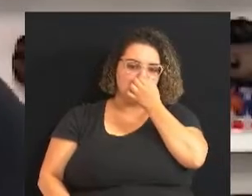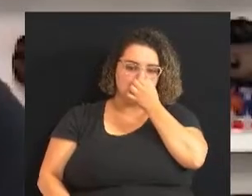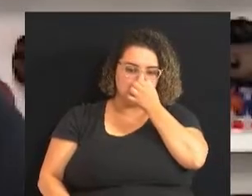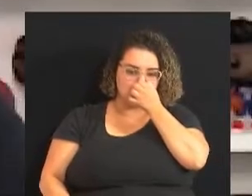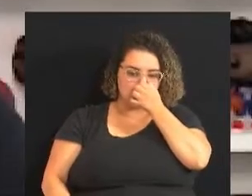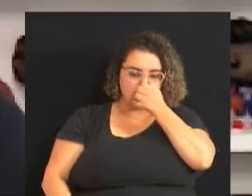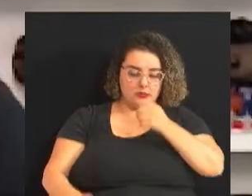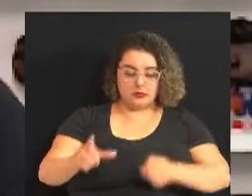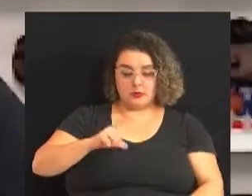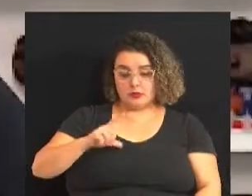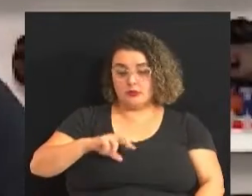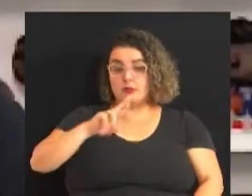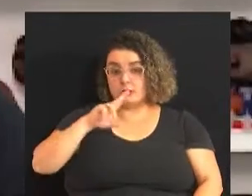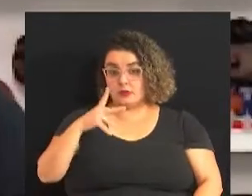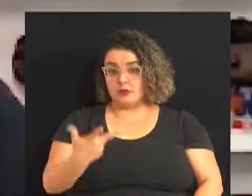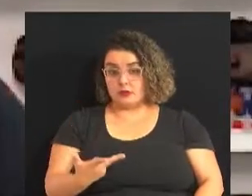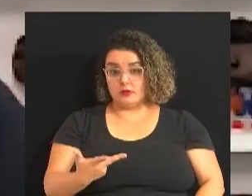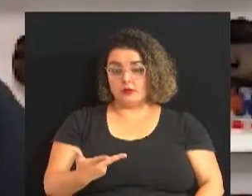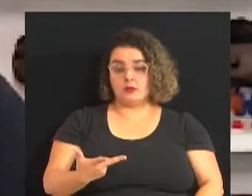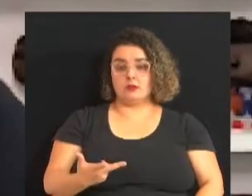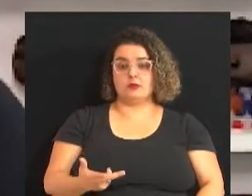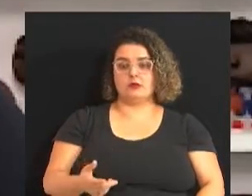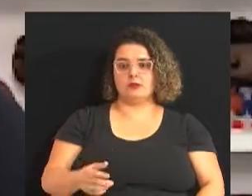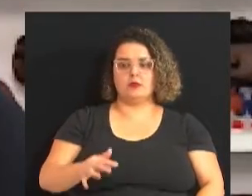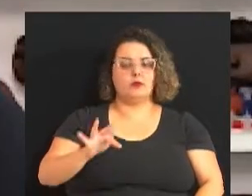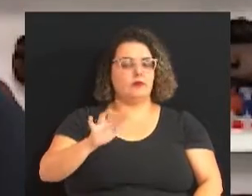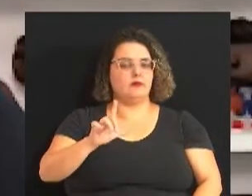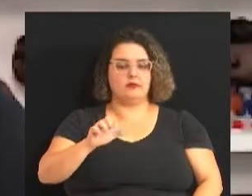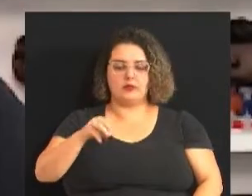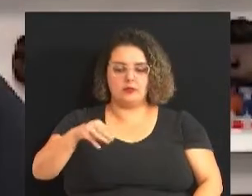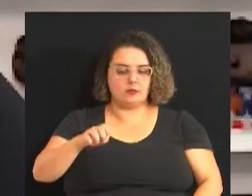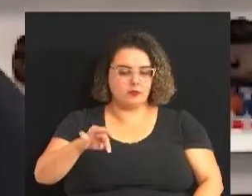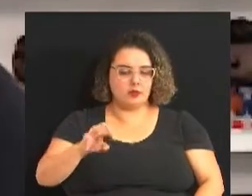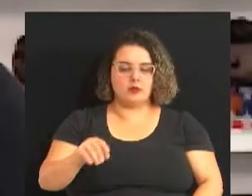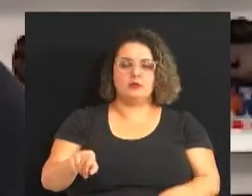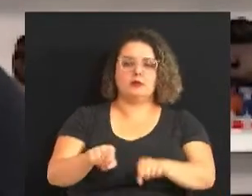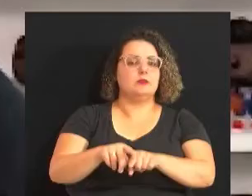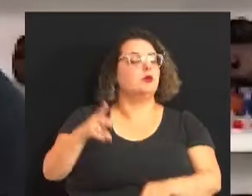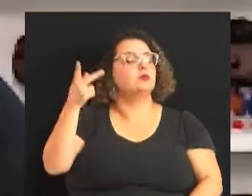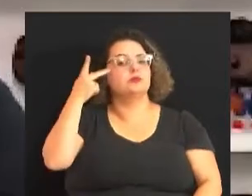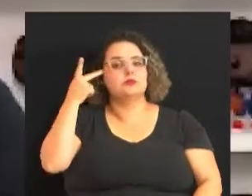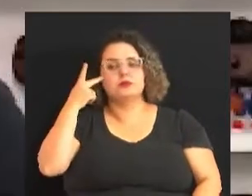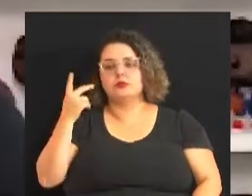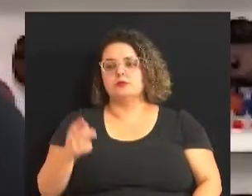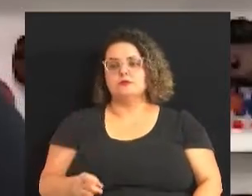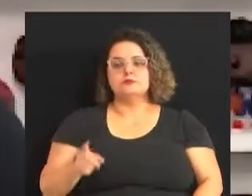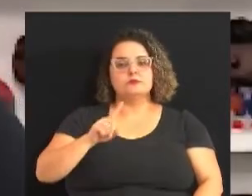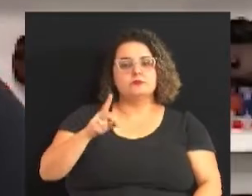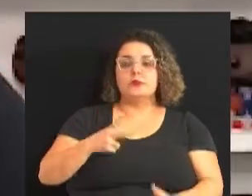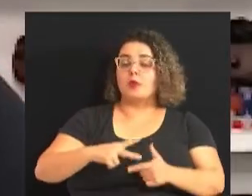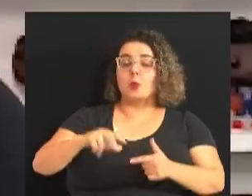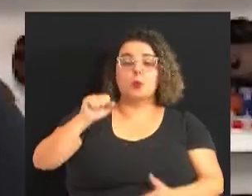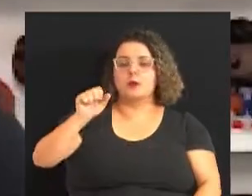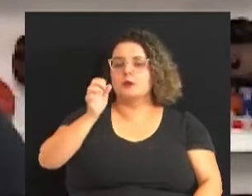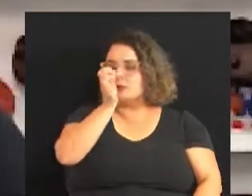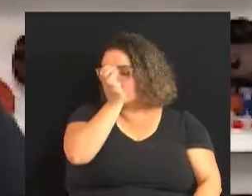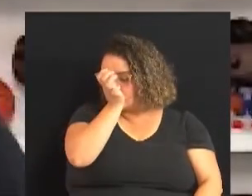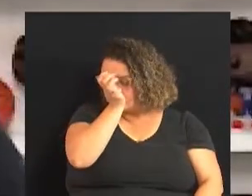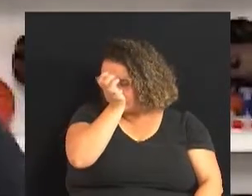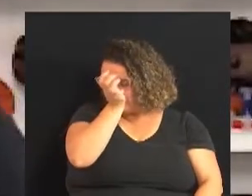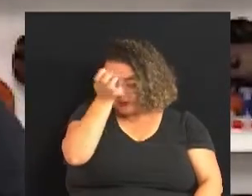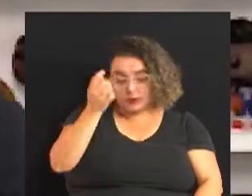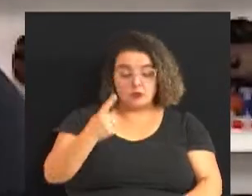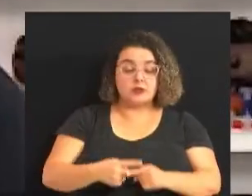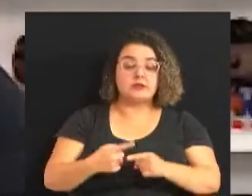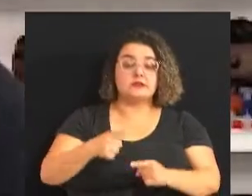resultados internamente com o Flamengo e com o Paulistano. Ele não ganhou somente porque teve um time com